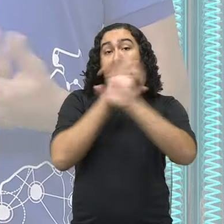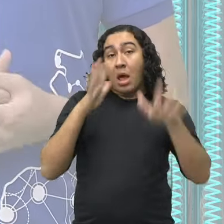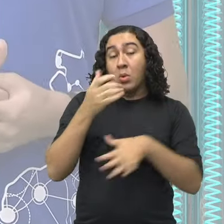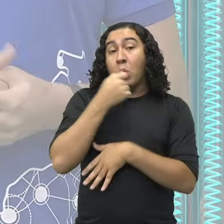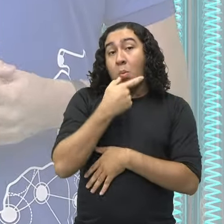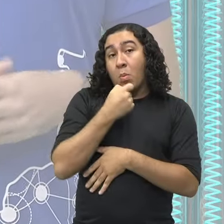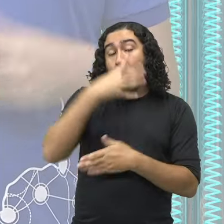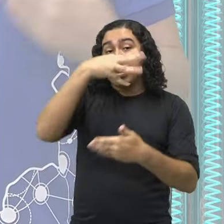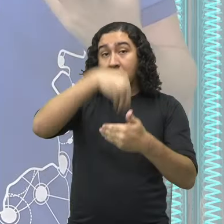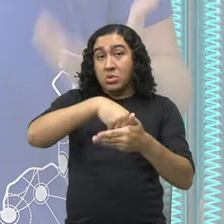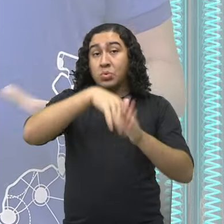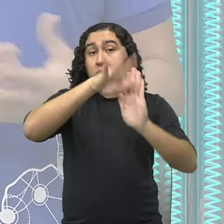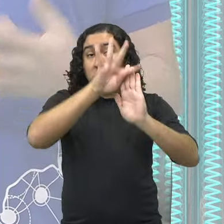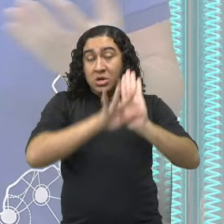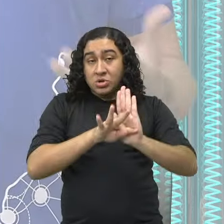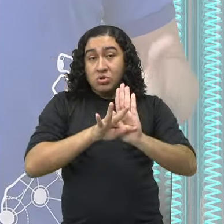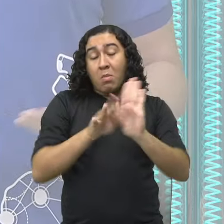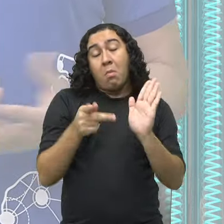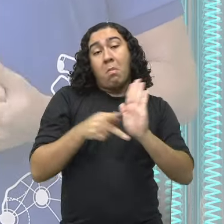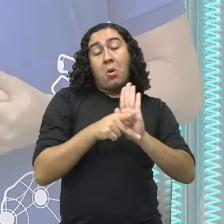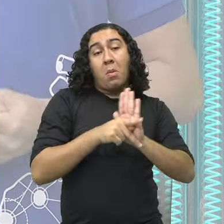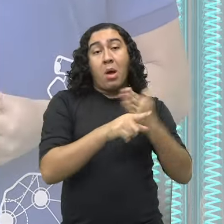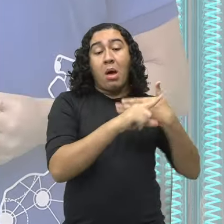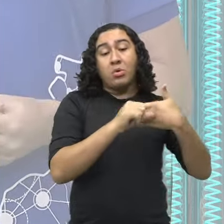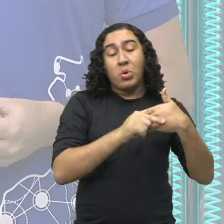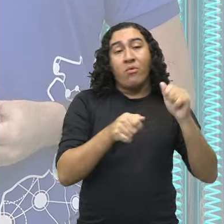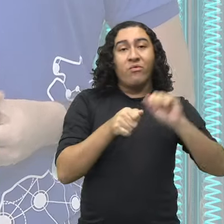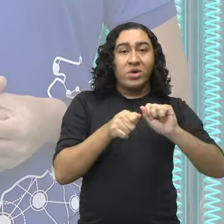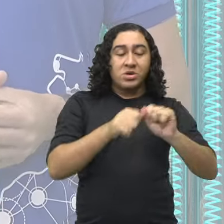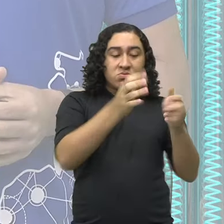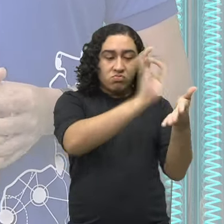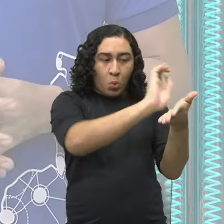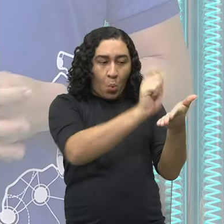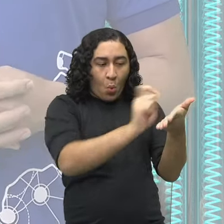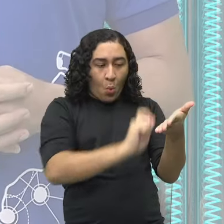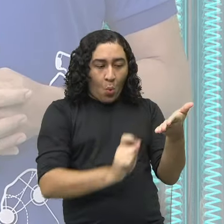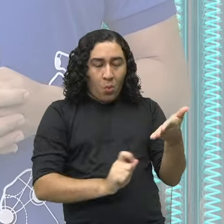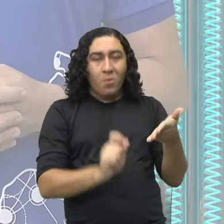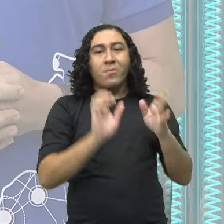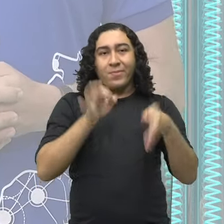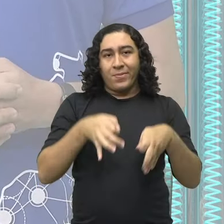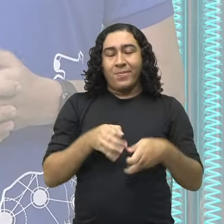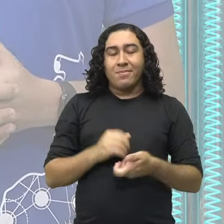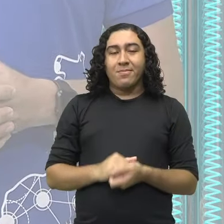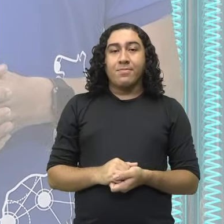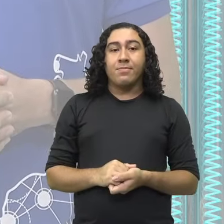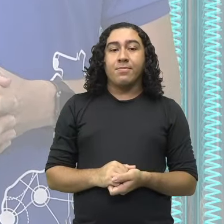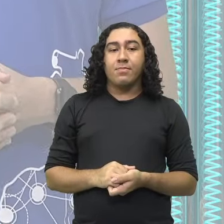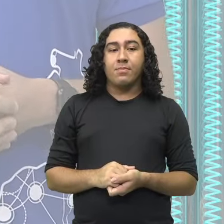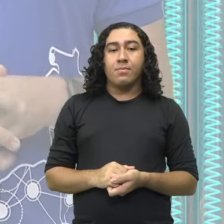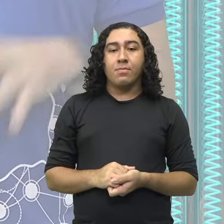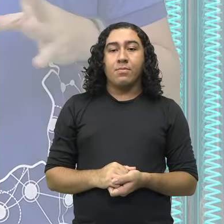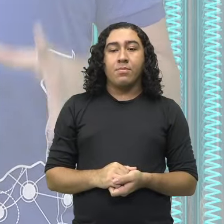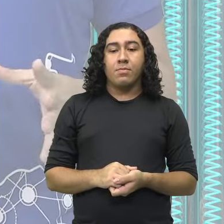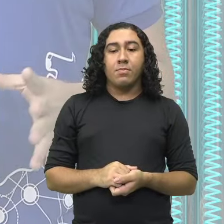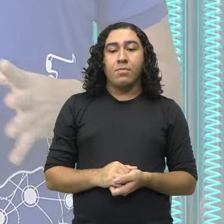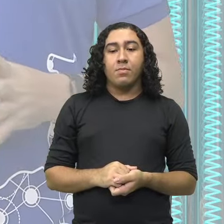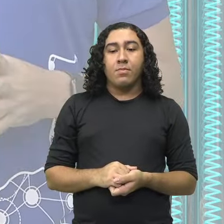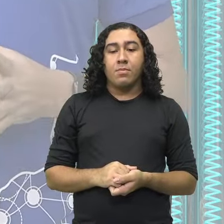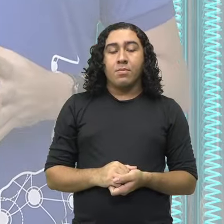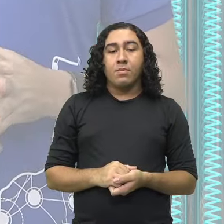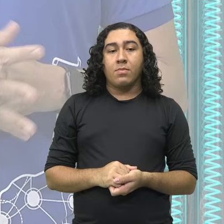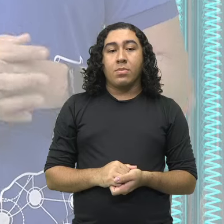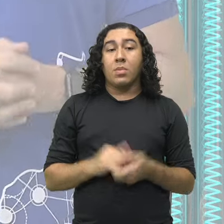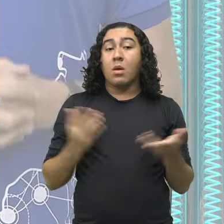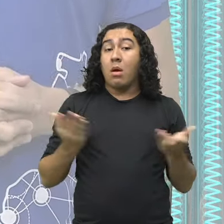de naquele texto que o autor, né, produziu ali quando estava construindo o nosso texto, né? Nós vamos ver